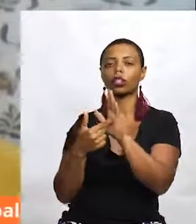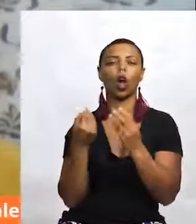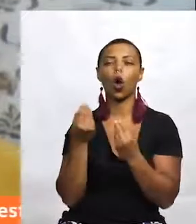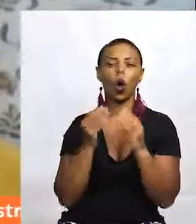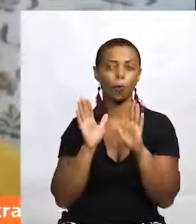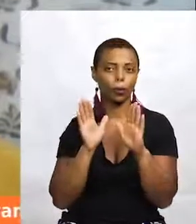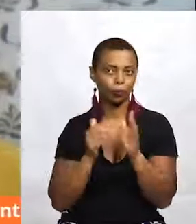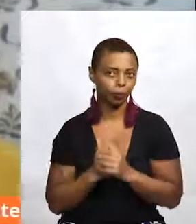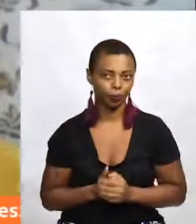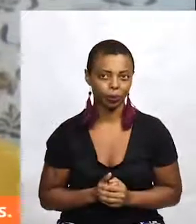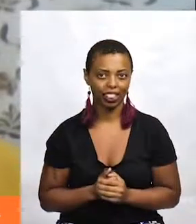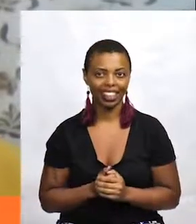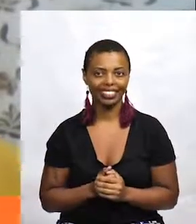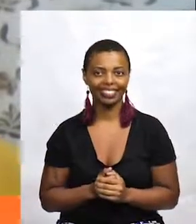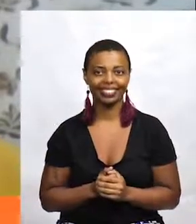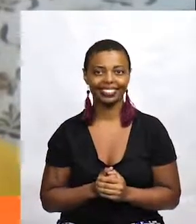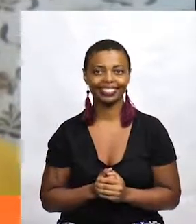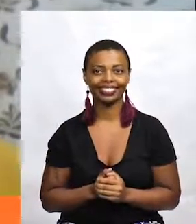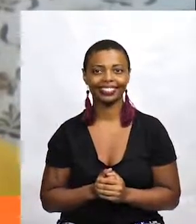é?